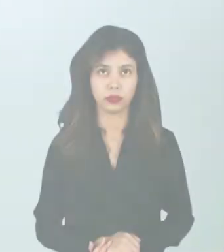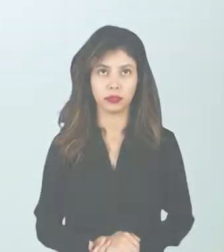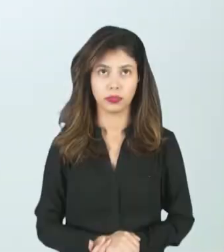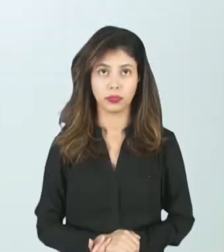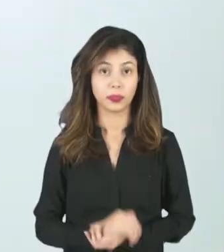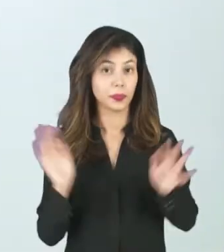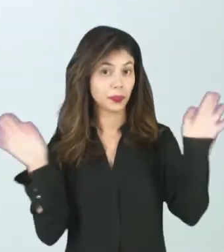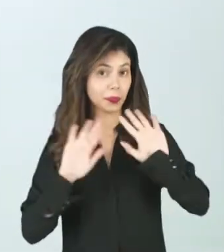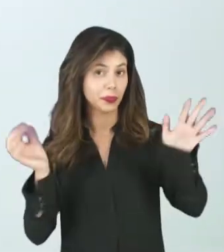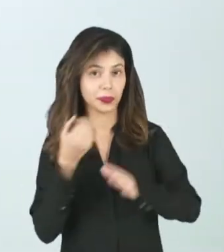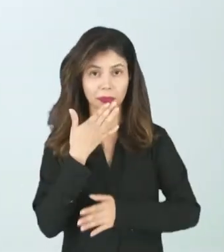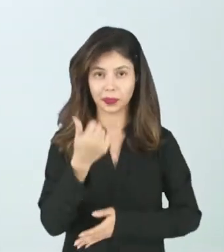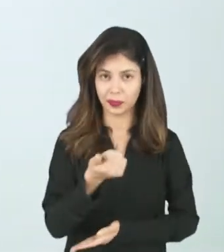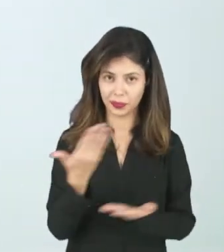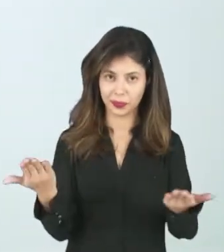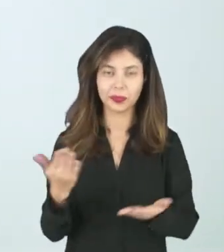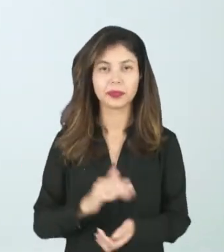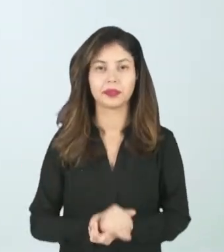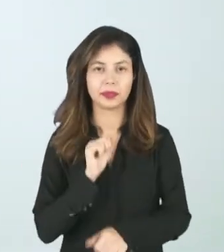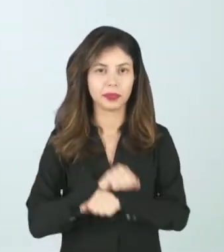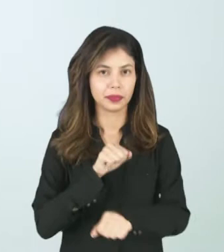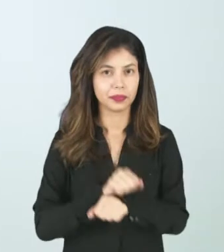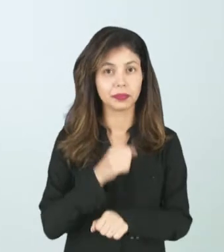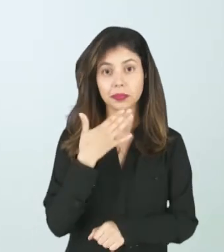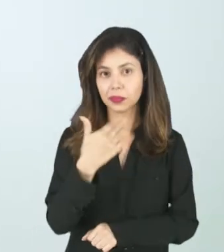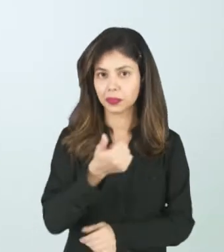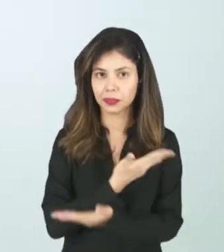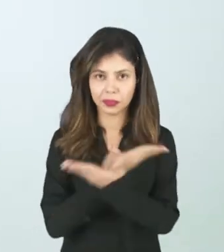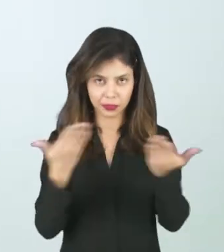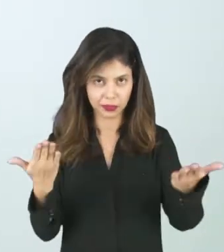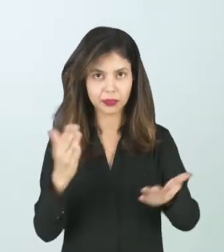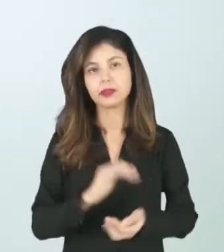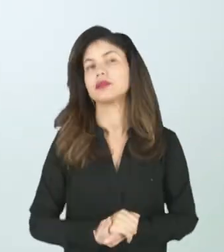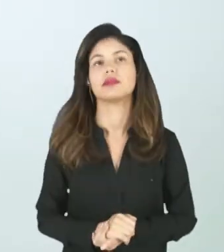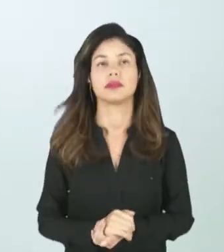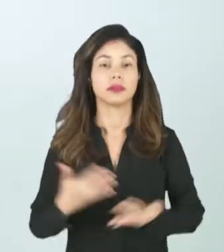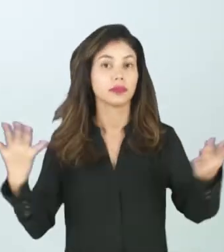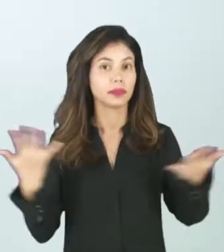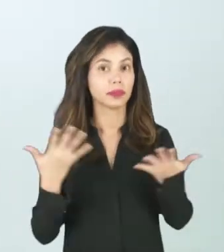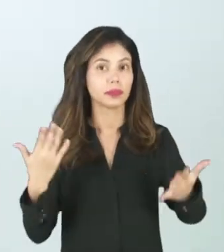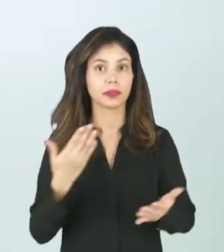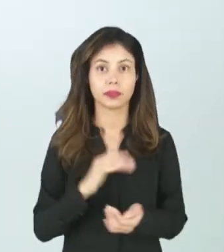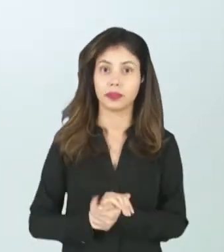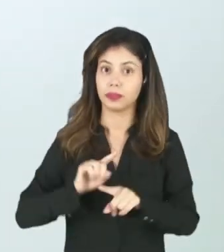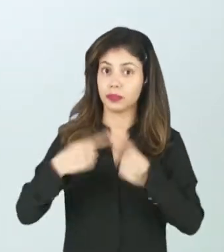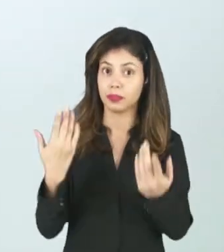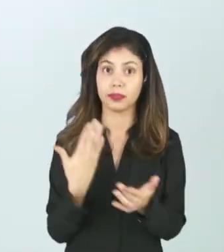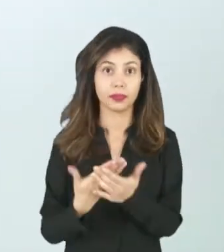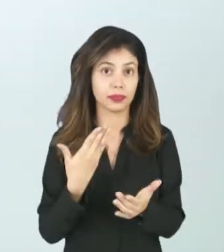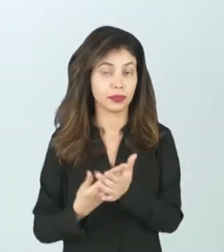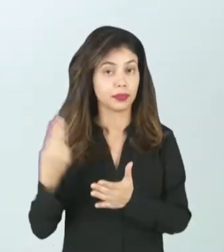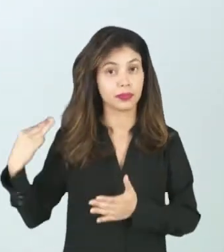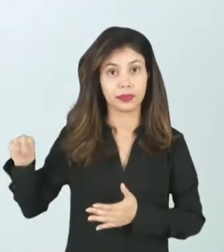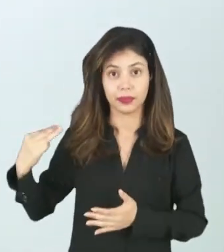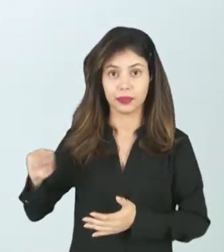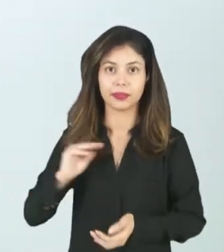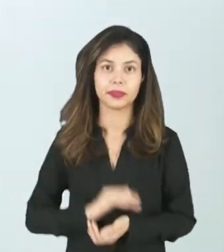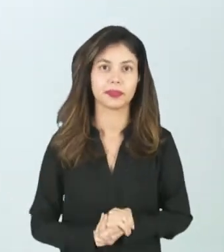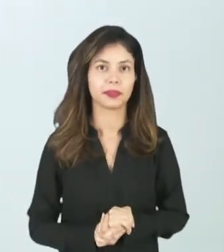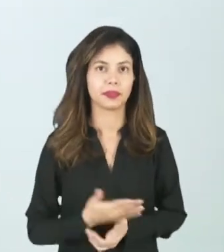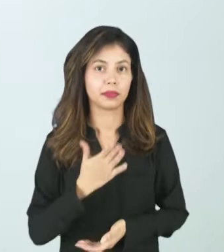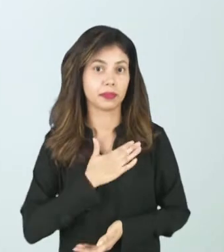Olá pessoal, tudo bem? Eu espero que estejam tudo bem com vocês. Hoje nós vamos a mais uma aula de matemática. Meu nome é